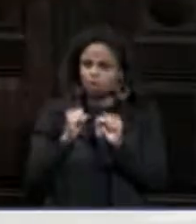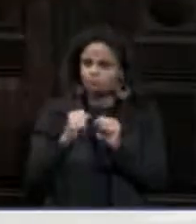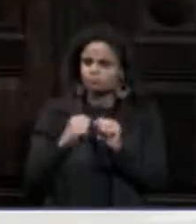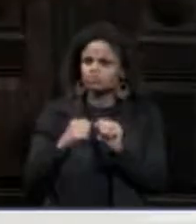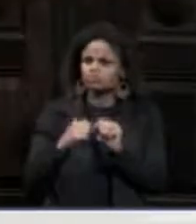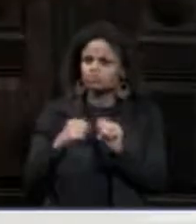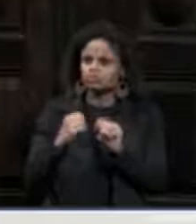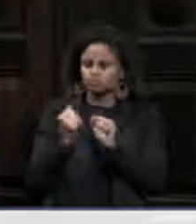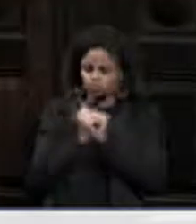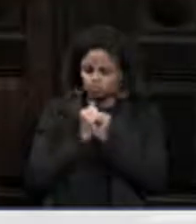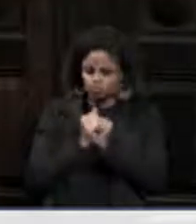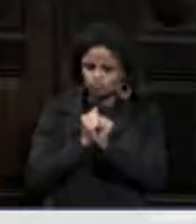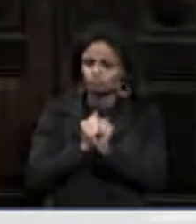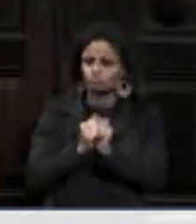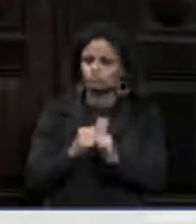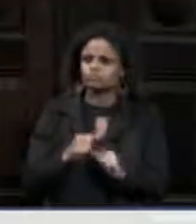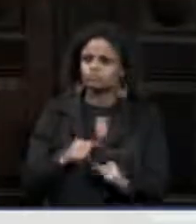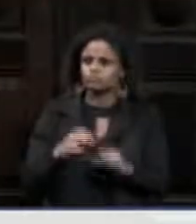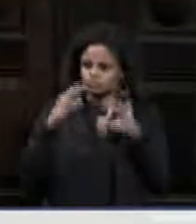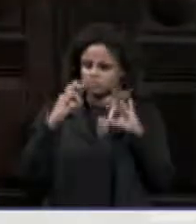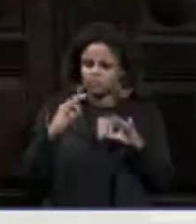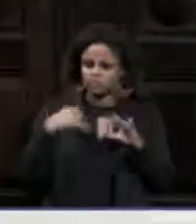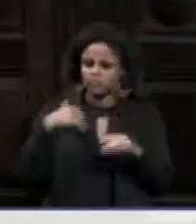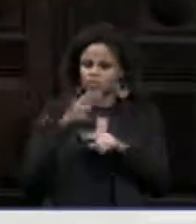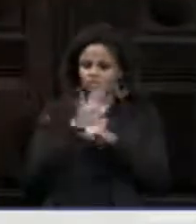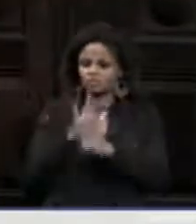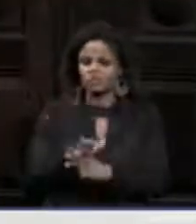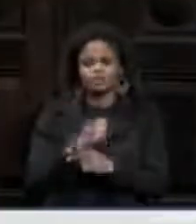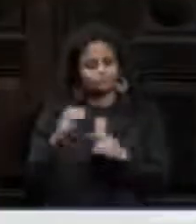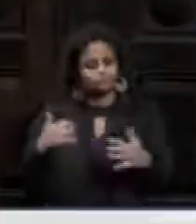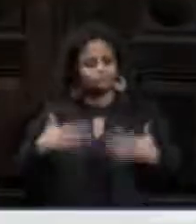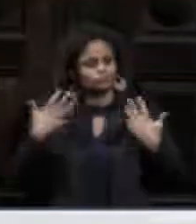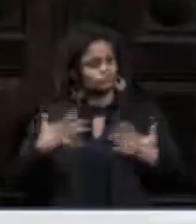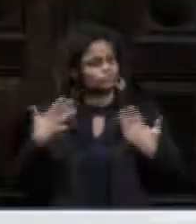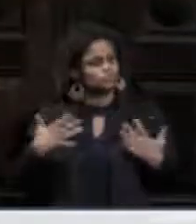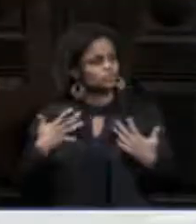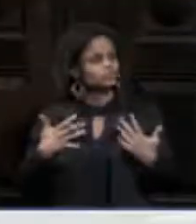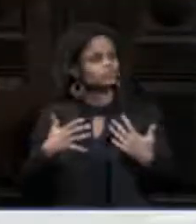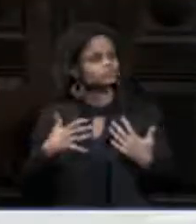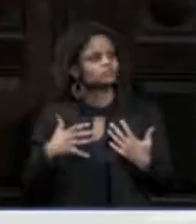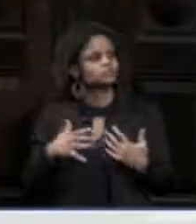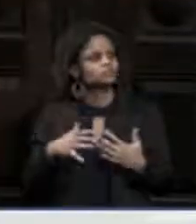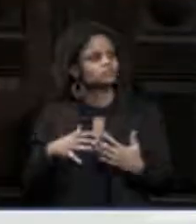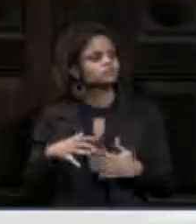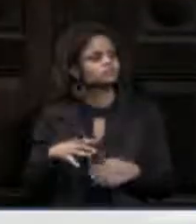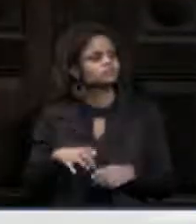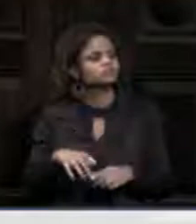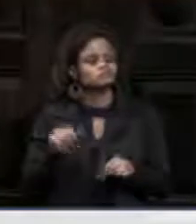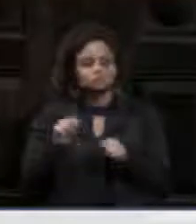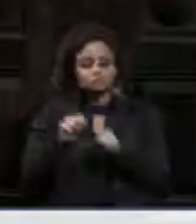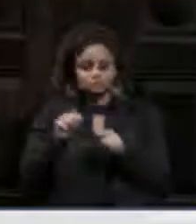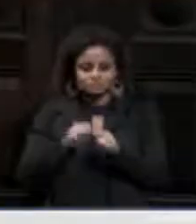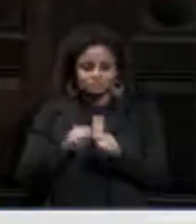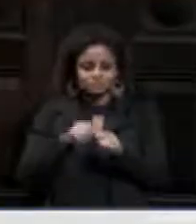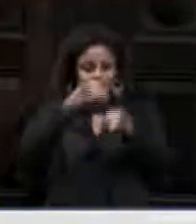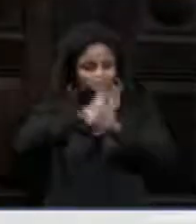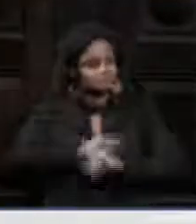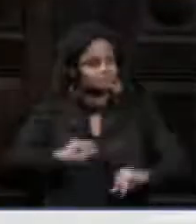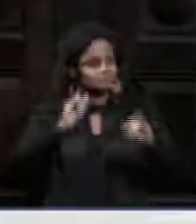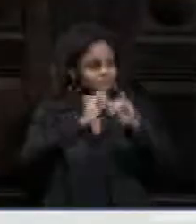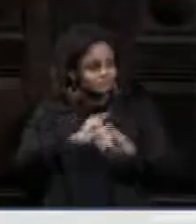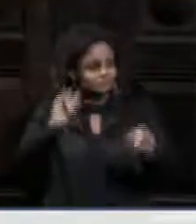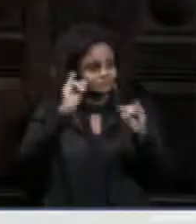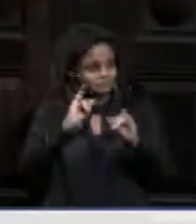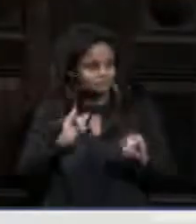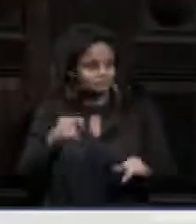nesta campanha, com o mesmo entusiasmo que farei campanha para mim, para José Bonifácio, para o